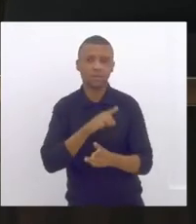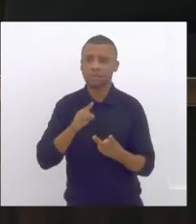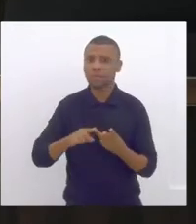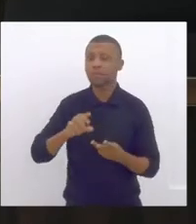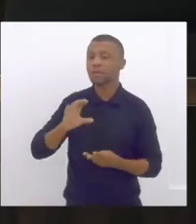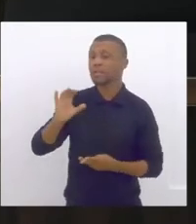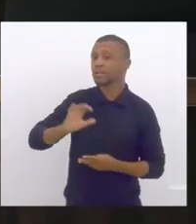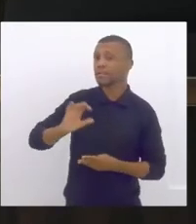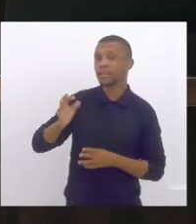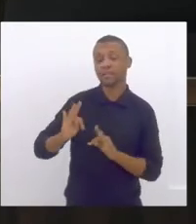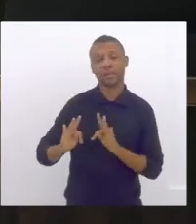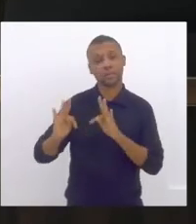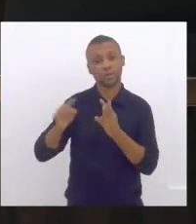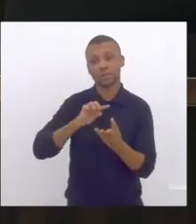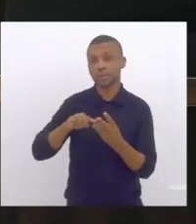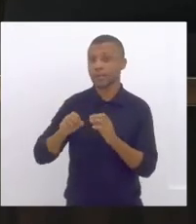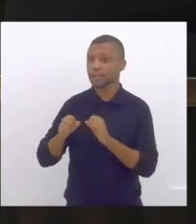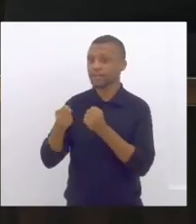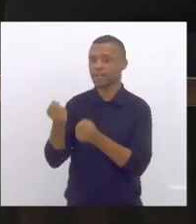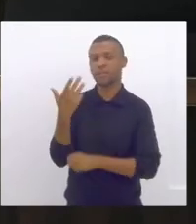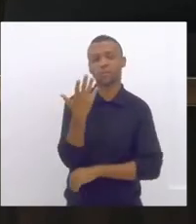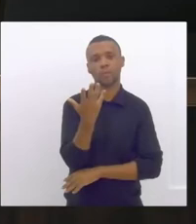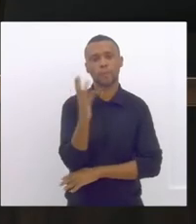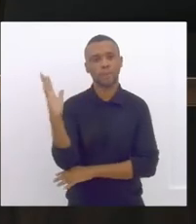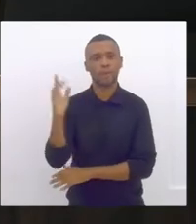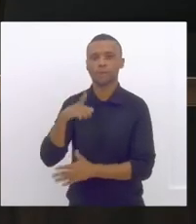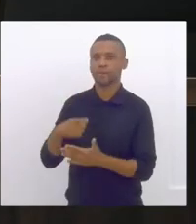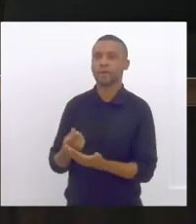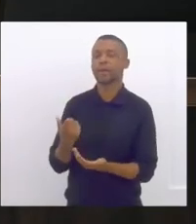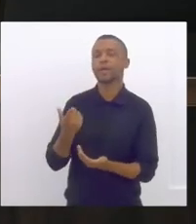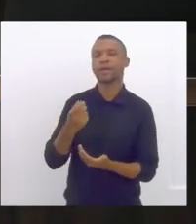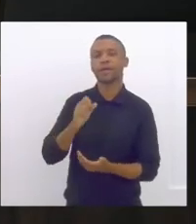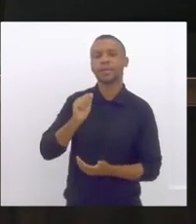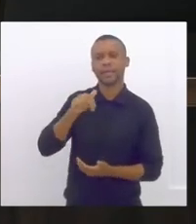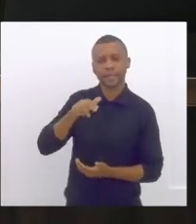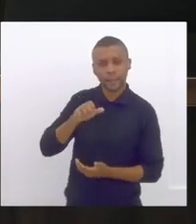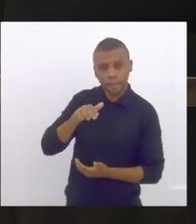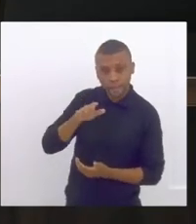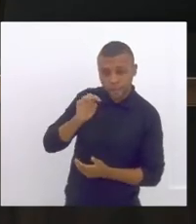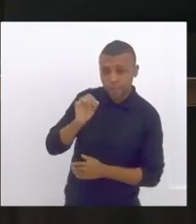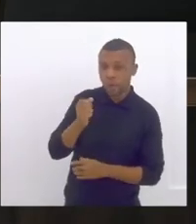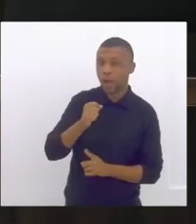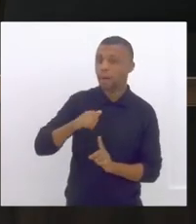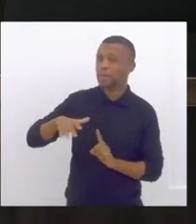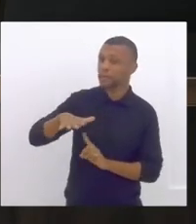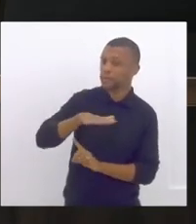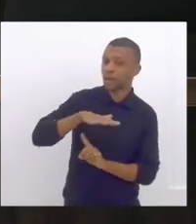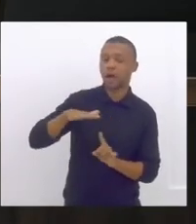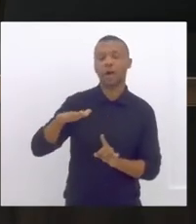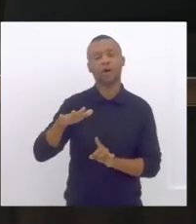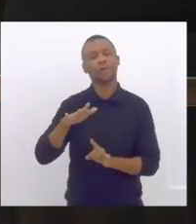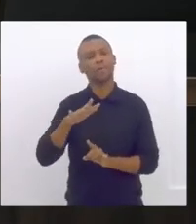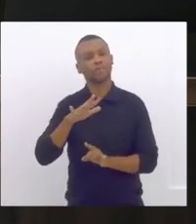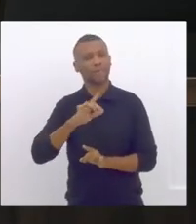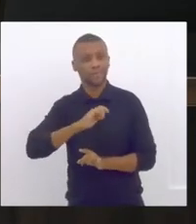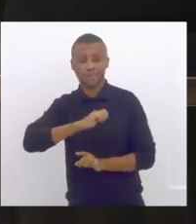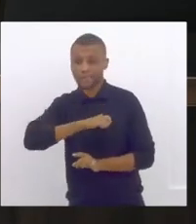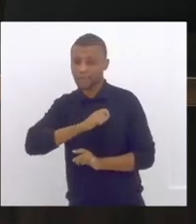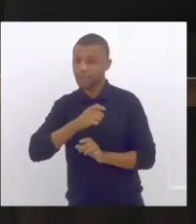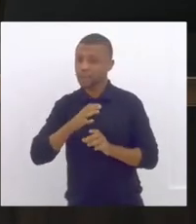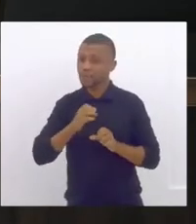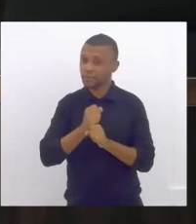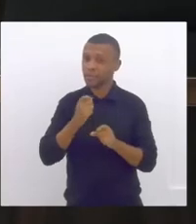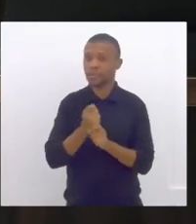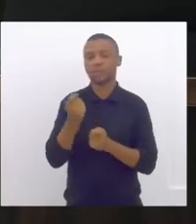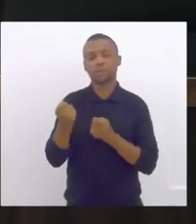Ciência e Tecnologia, Defesa do Meio Ambiente, Saneamento Ambiental, de Orçamento, Finanças, Fiscalização Financeira e Controle. Para